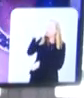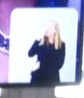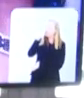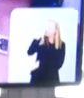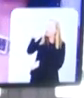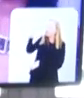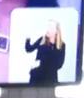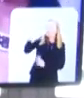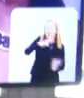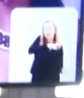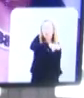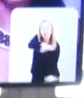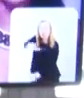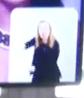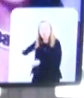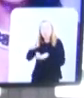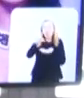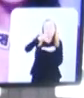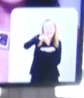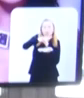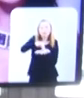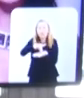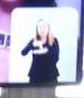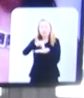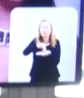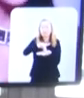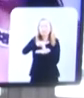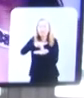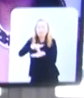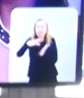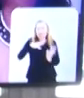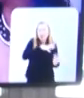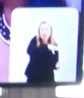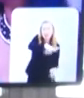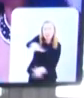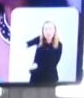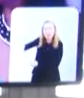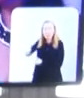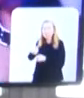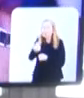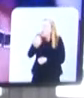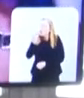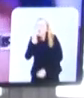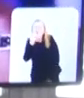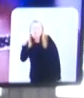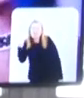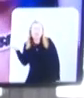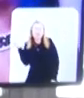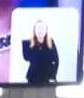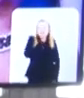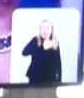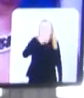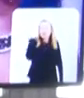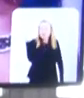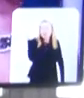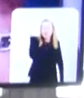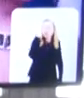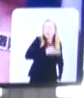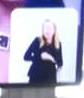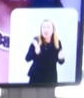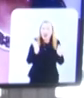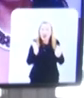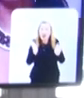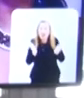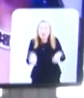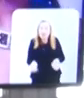não é responsabilidade do estado brasileiro com relação a elas e ao mesmo tempo lá perspectiva de a gente fortalecer a nossa